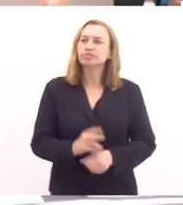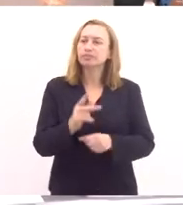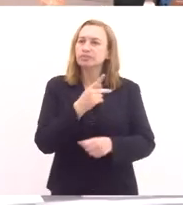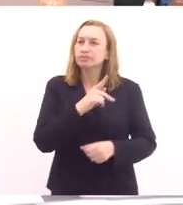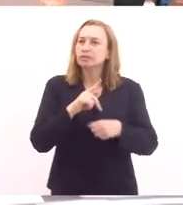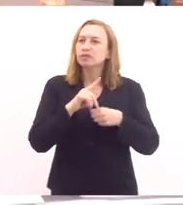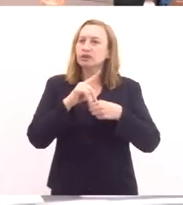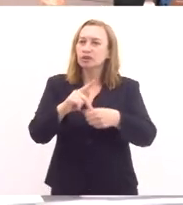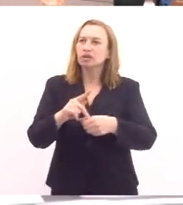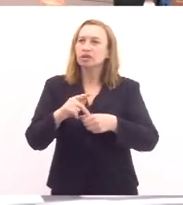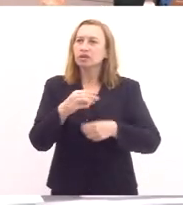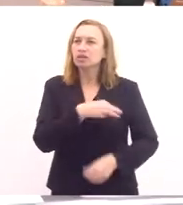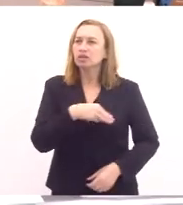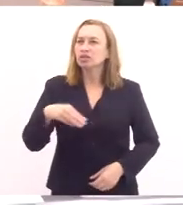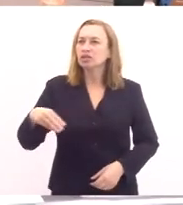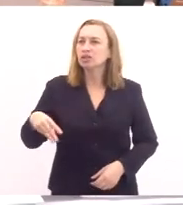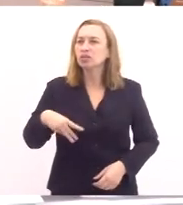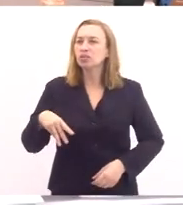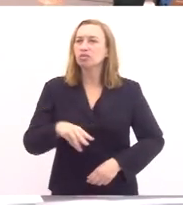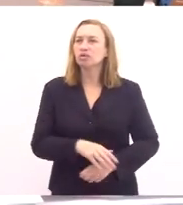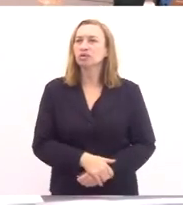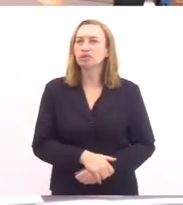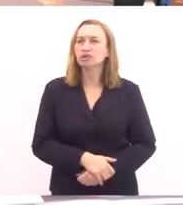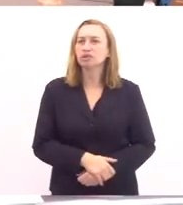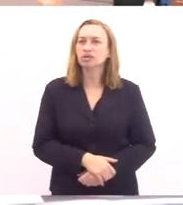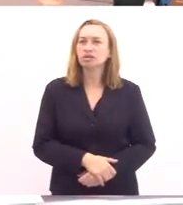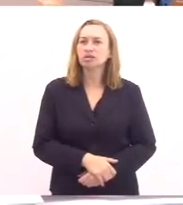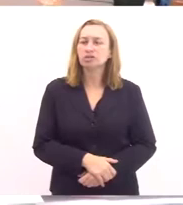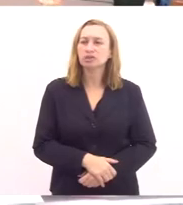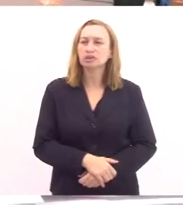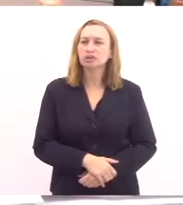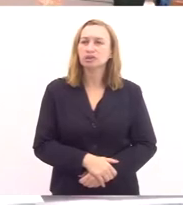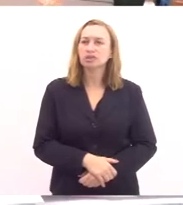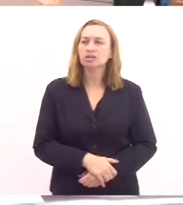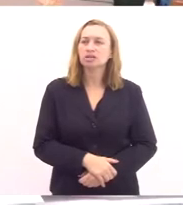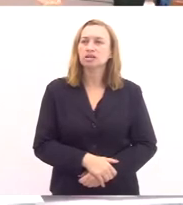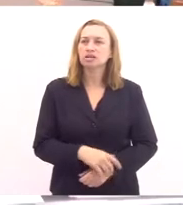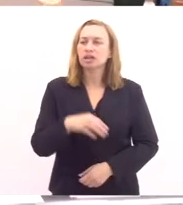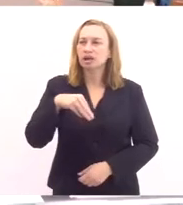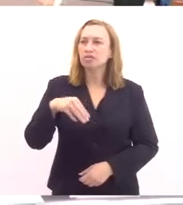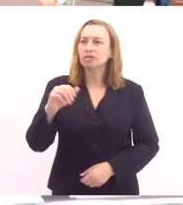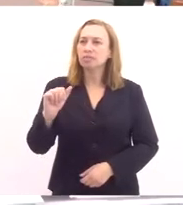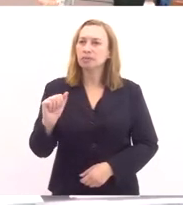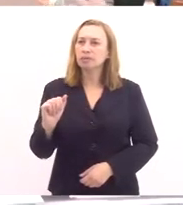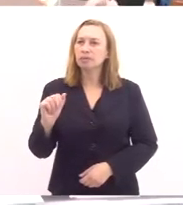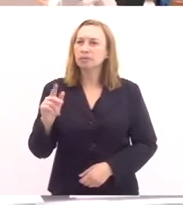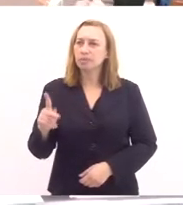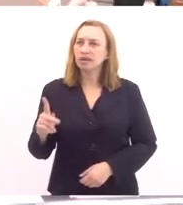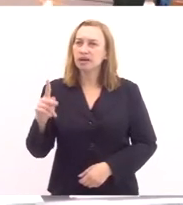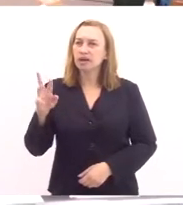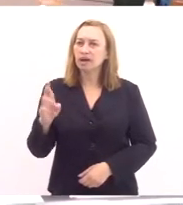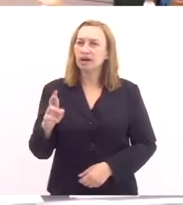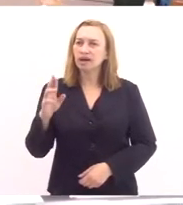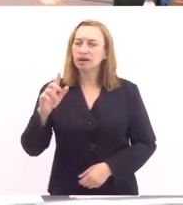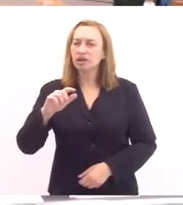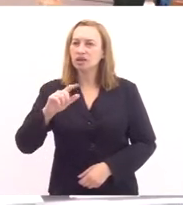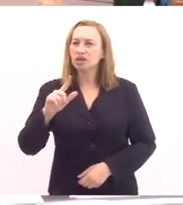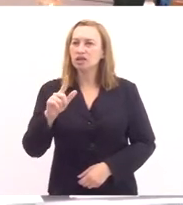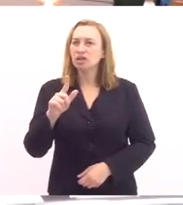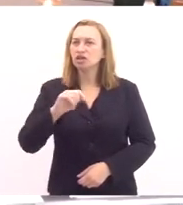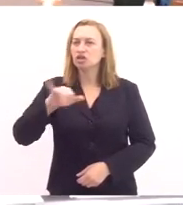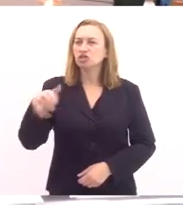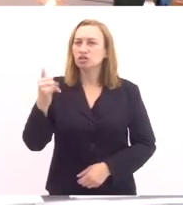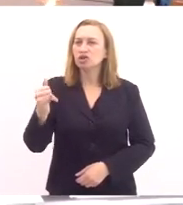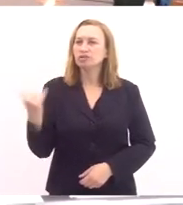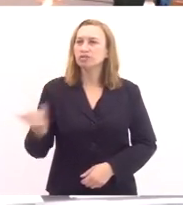procuradora do Ministério Público calça Woody mp-rj por favor importante